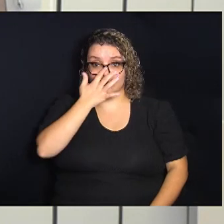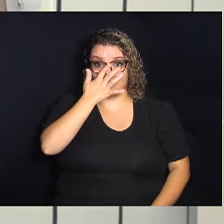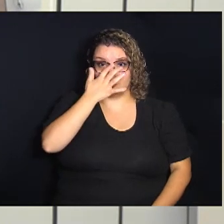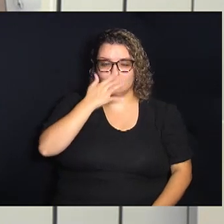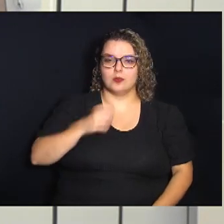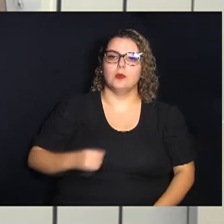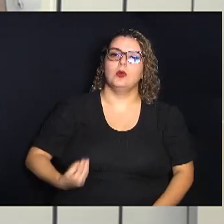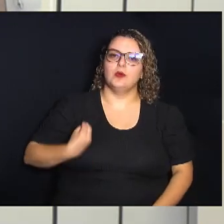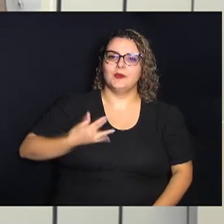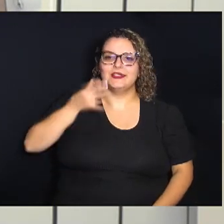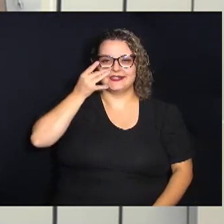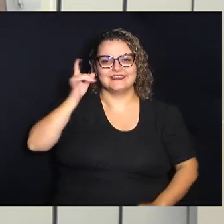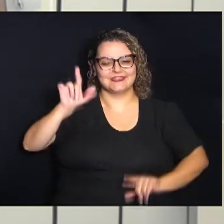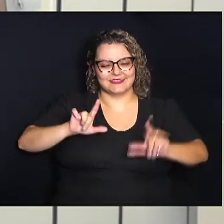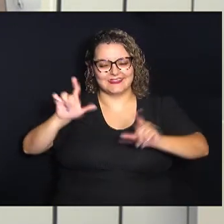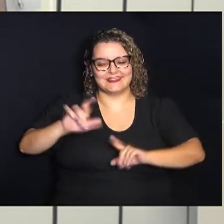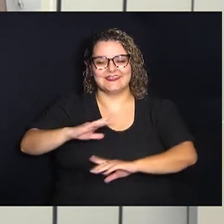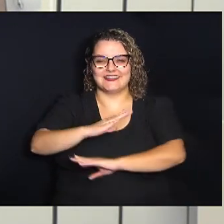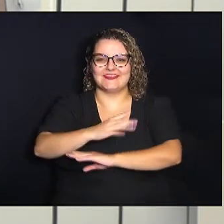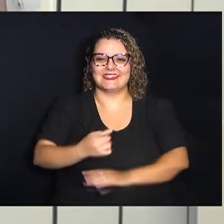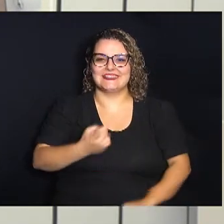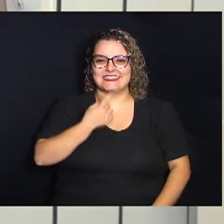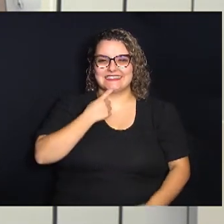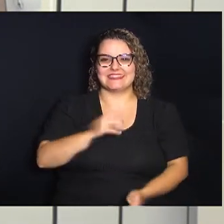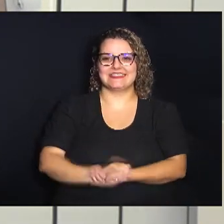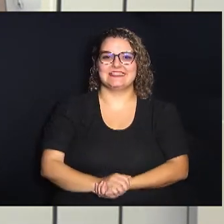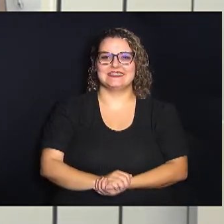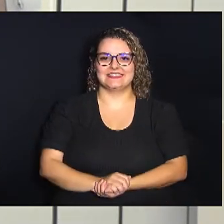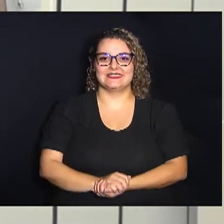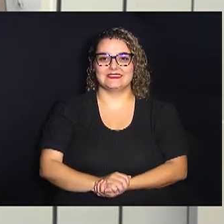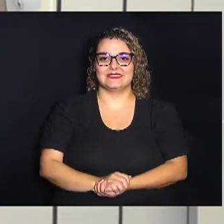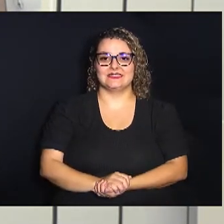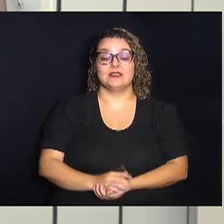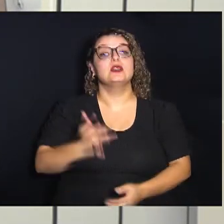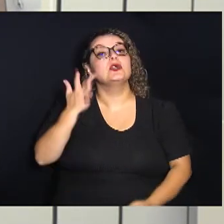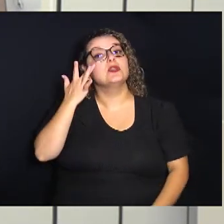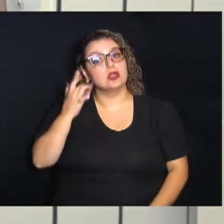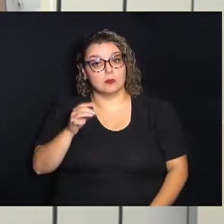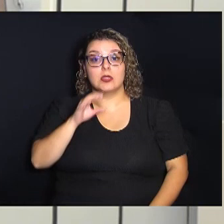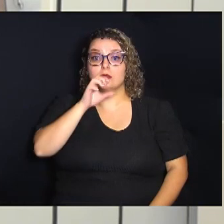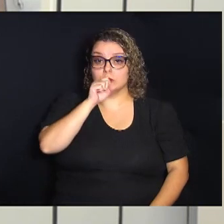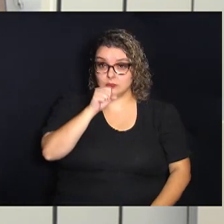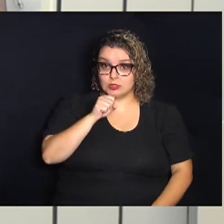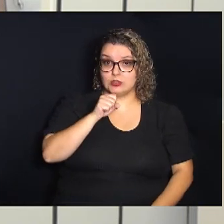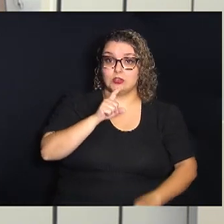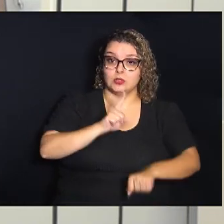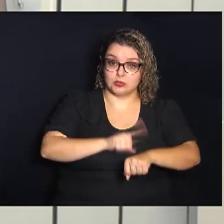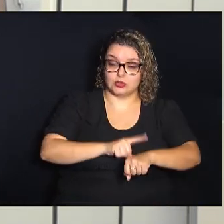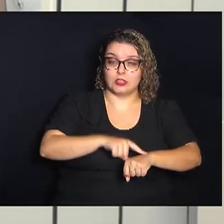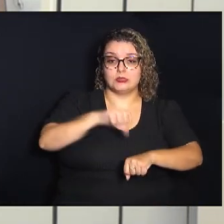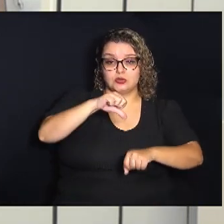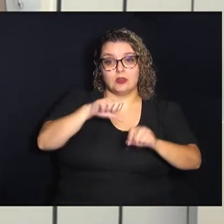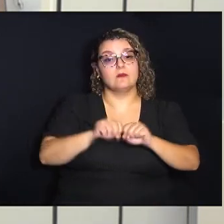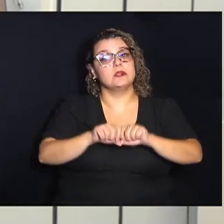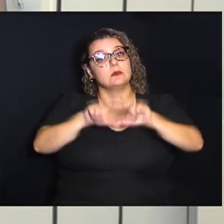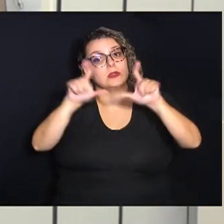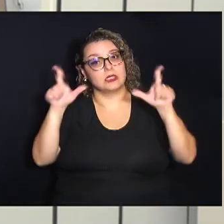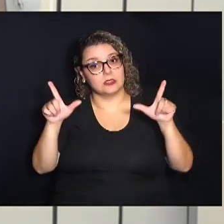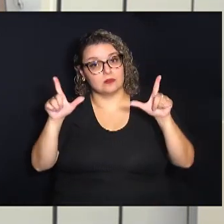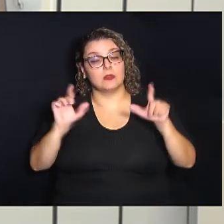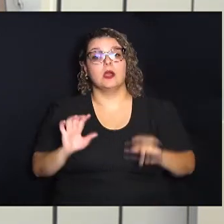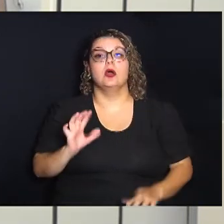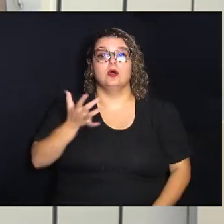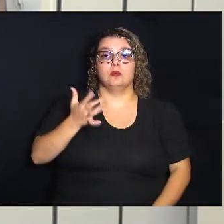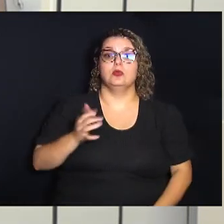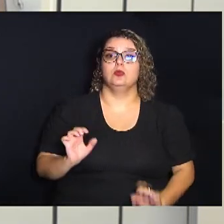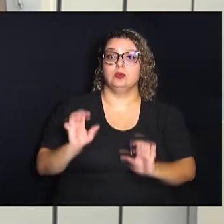com transmissão ao vivo aqui pela TV Câmara Campinas. E amanhã, no sábado, a partir das 9 horas da manhã, acontece